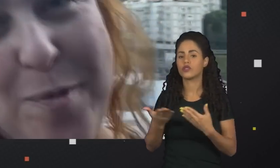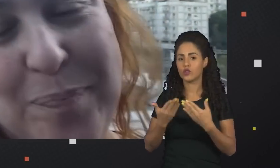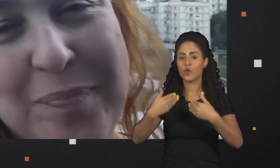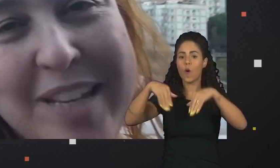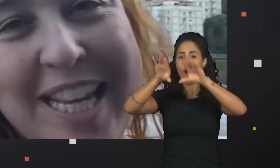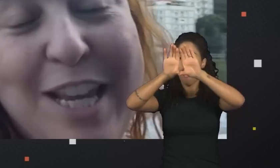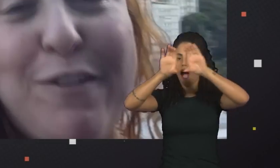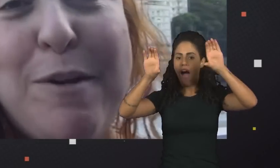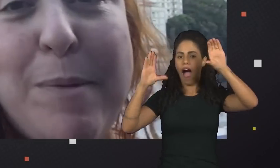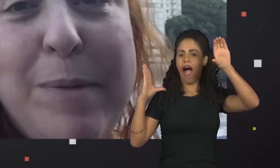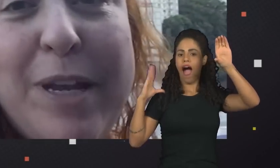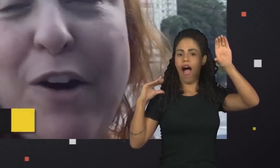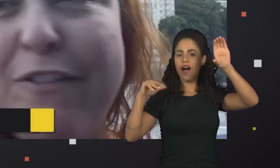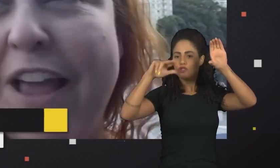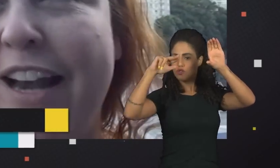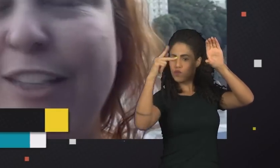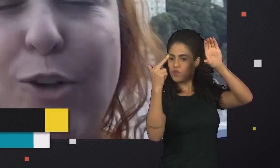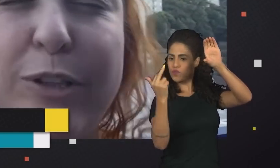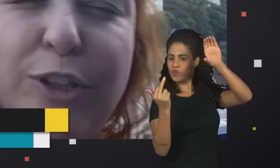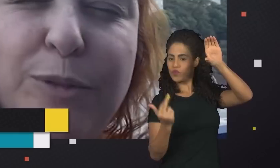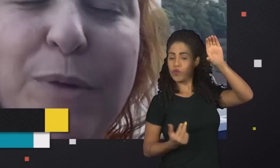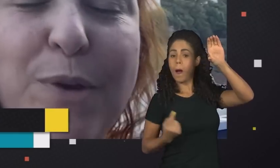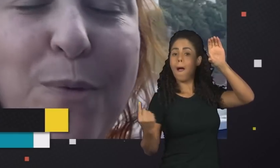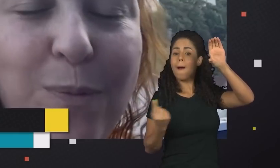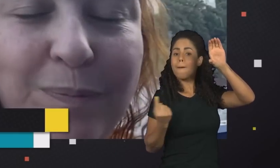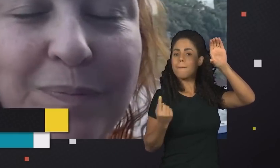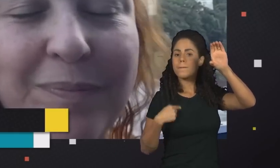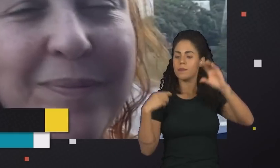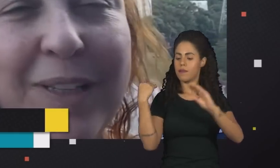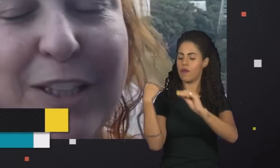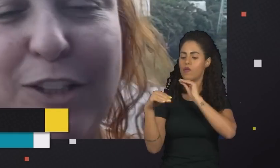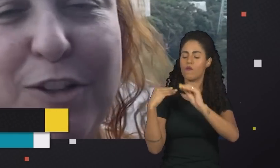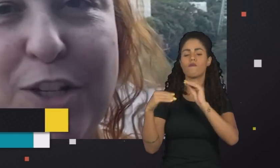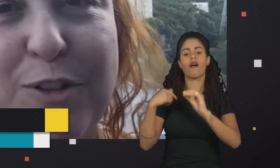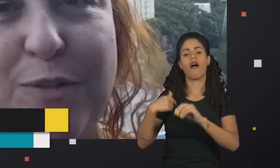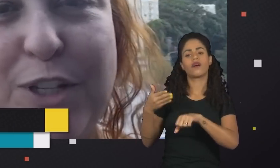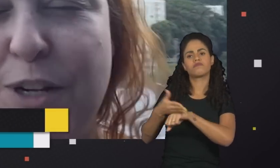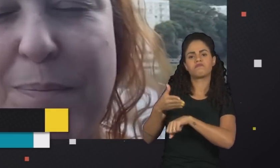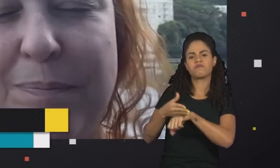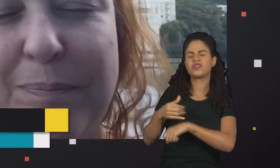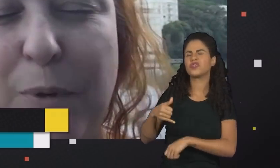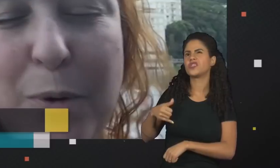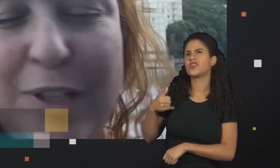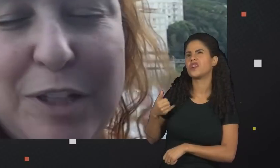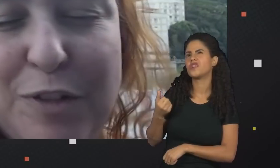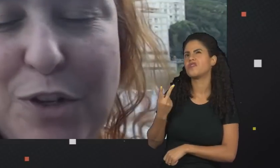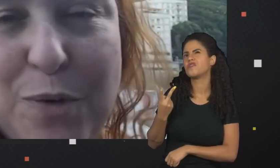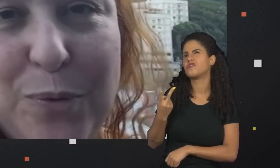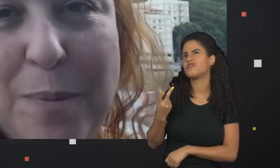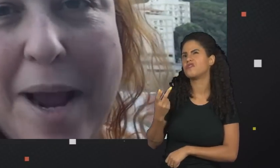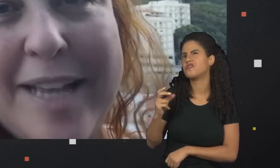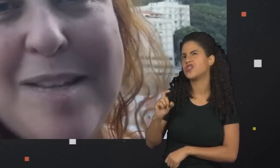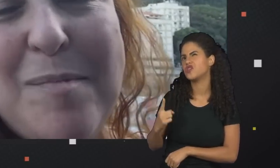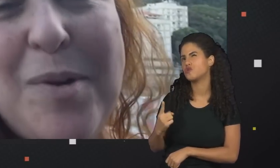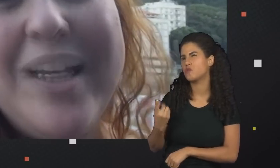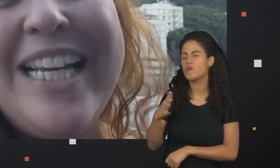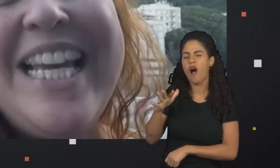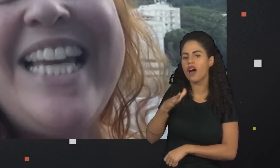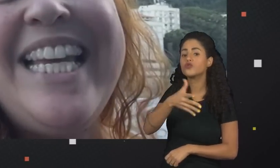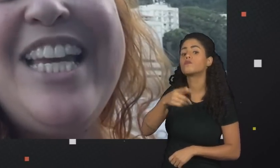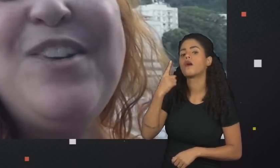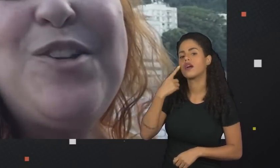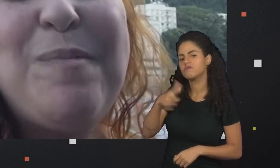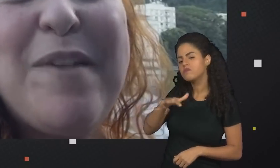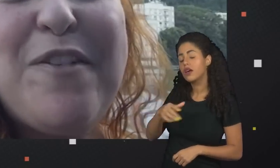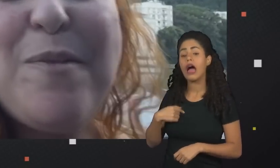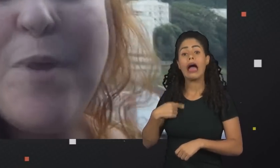Céu, que foi minha primeira novela em 2001. Acho que eu tinha uns 20 e poucos anos, 21 no máximo.